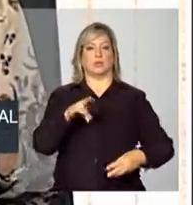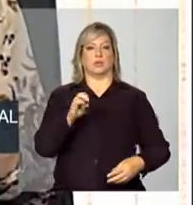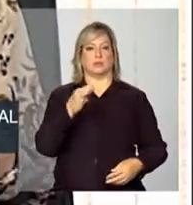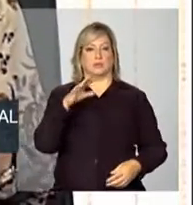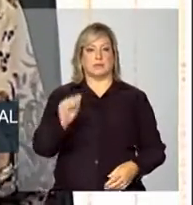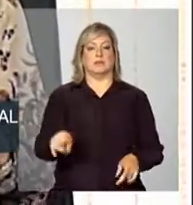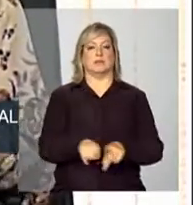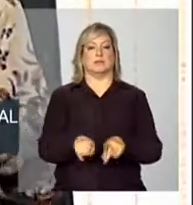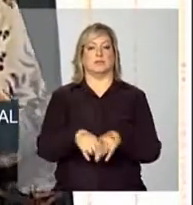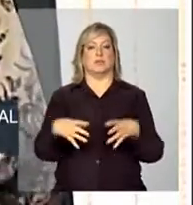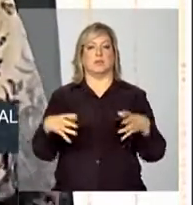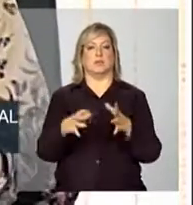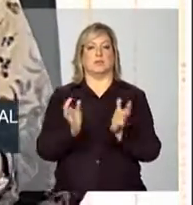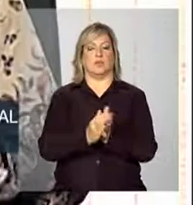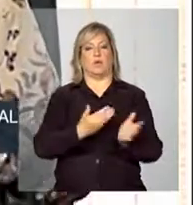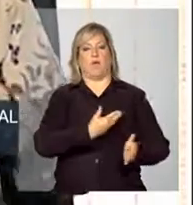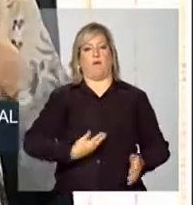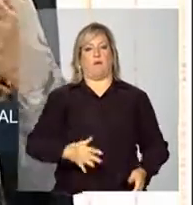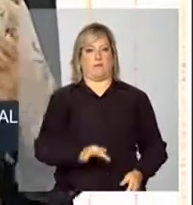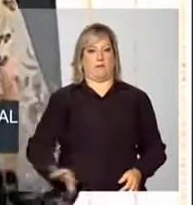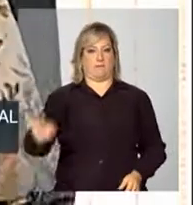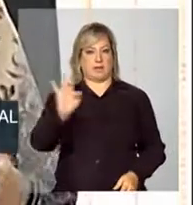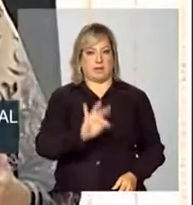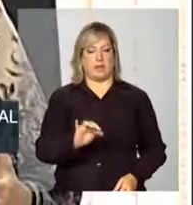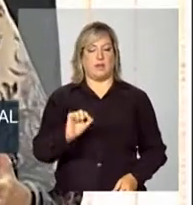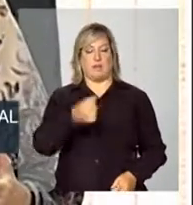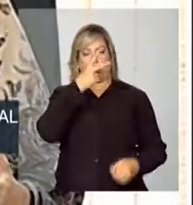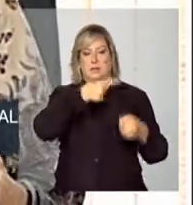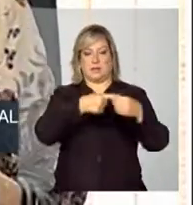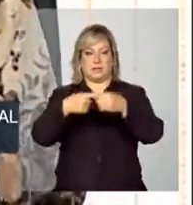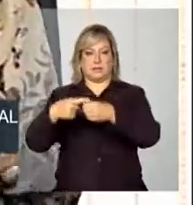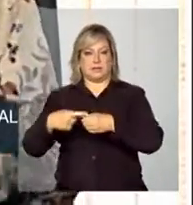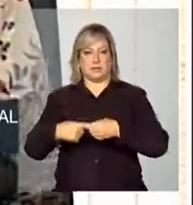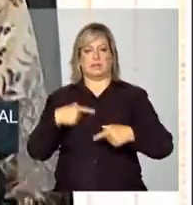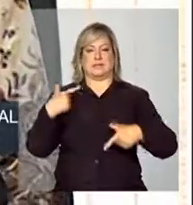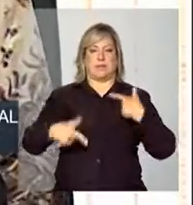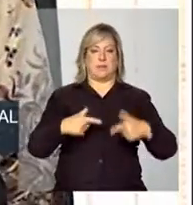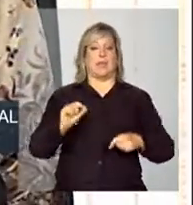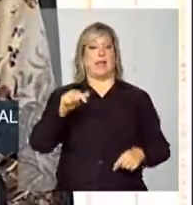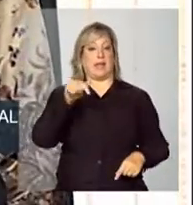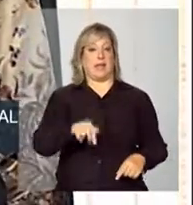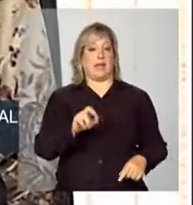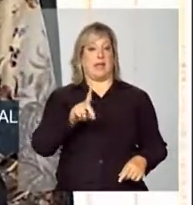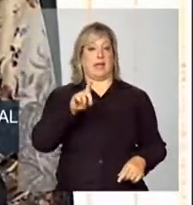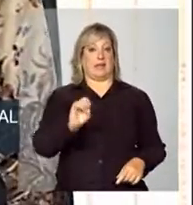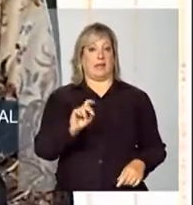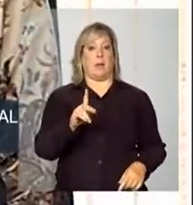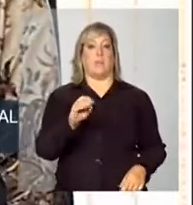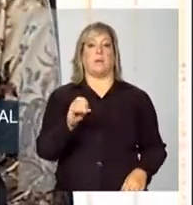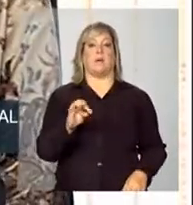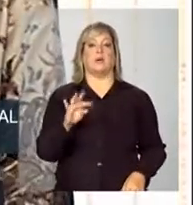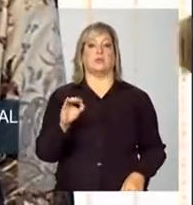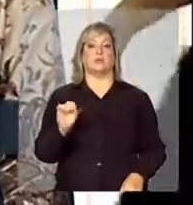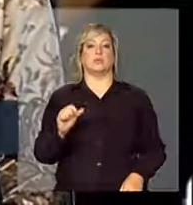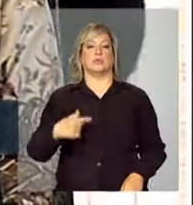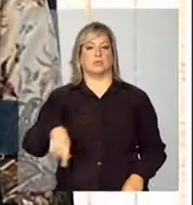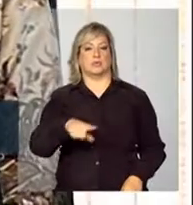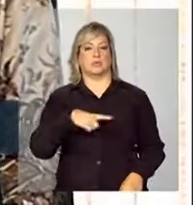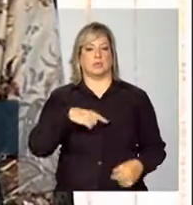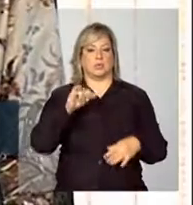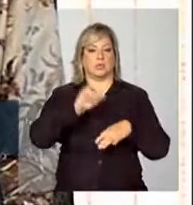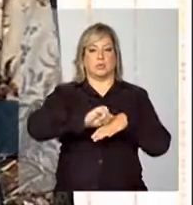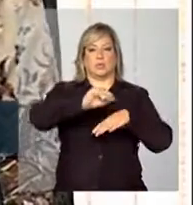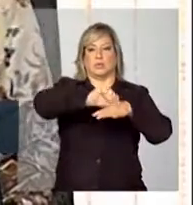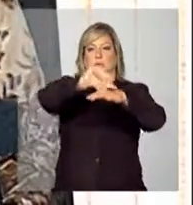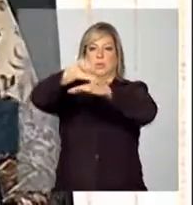governo federal também com Estados com os municípios de Fronteira a tua que essa rede de postos essas essa